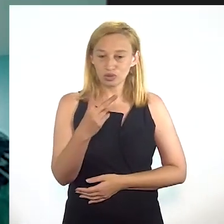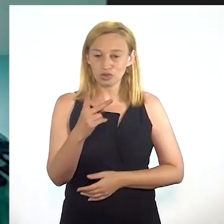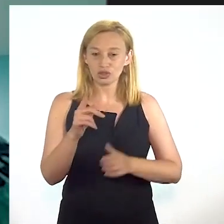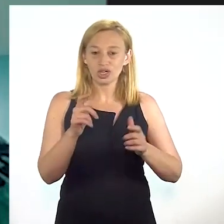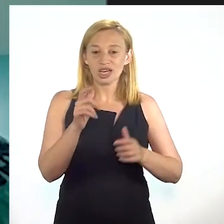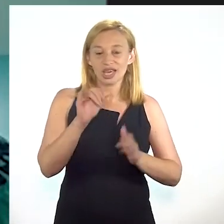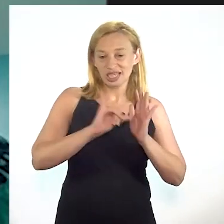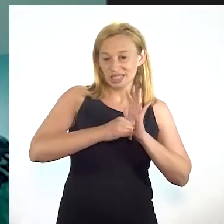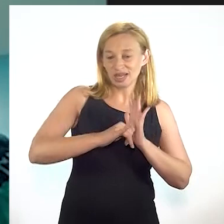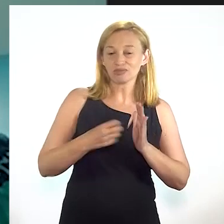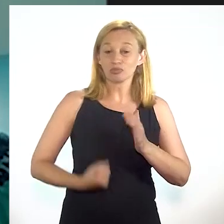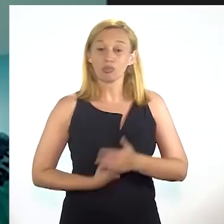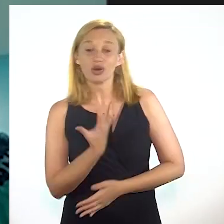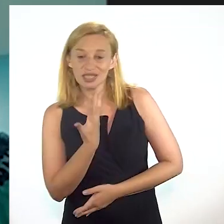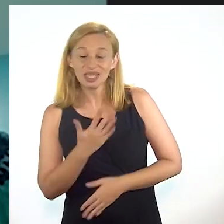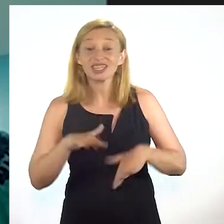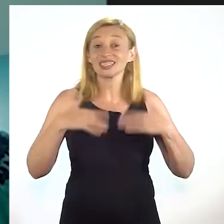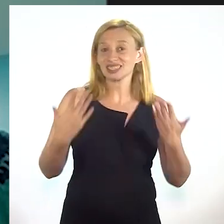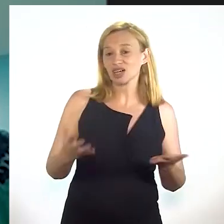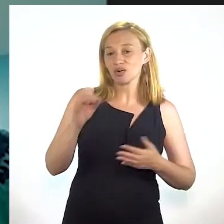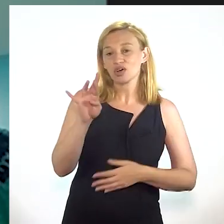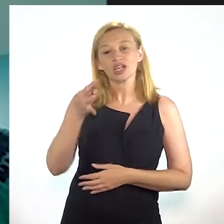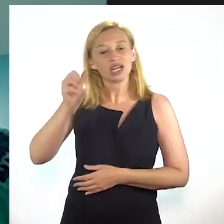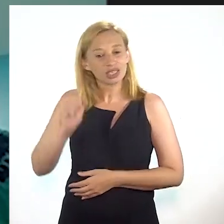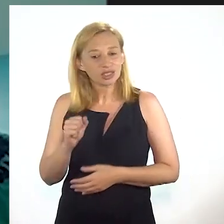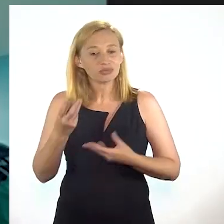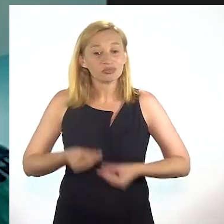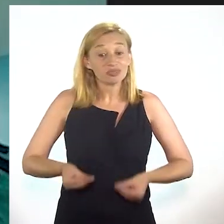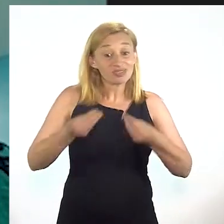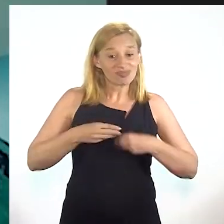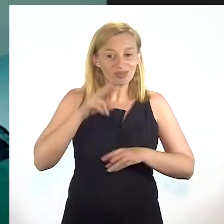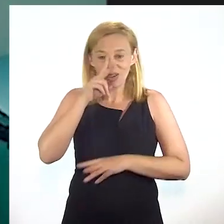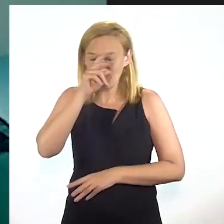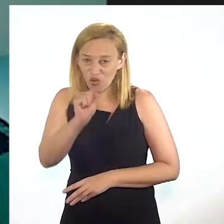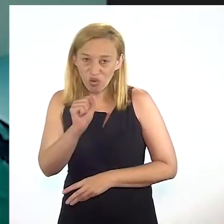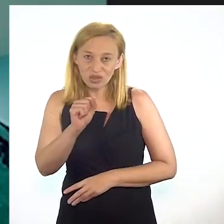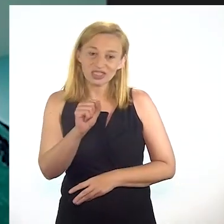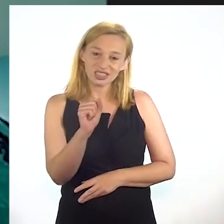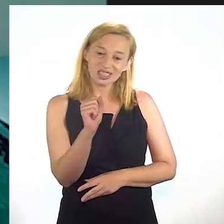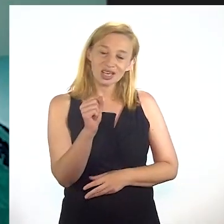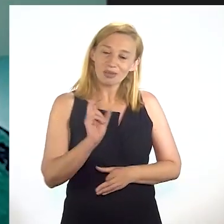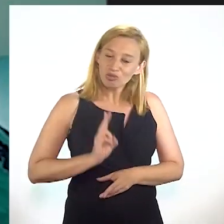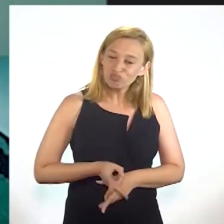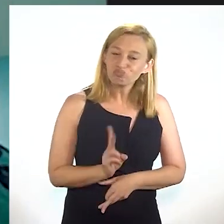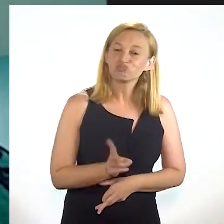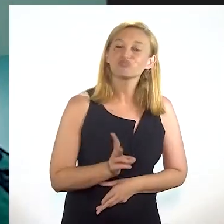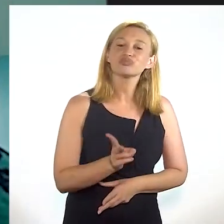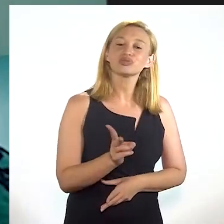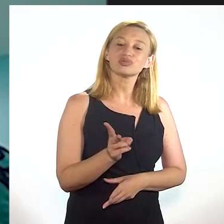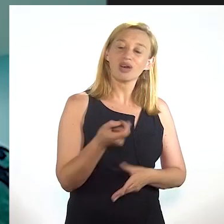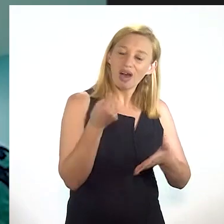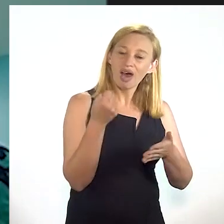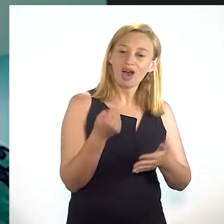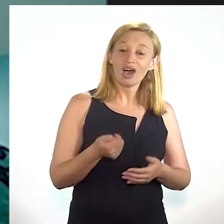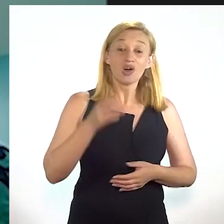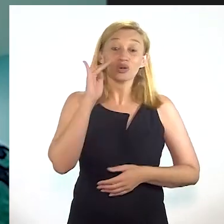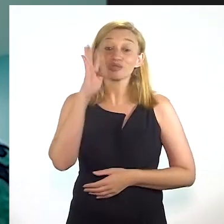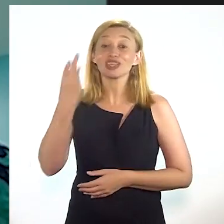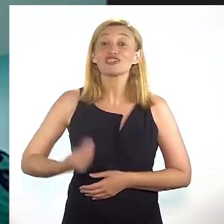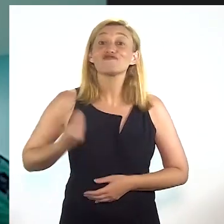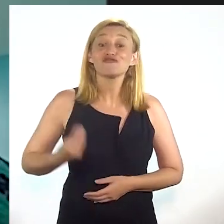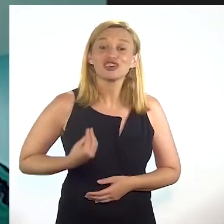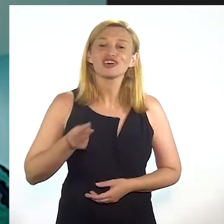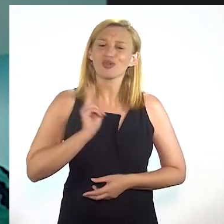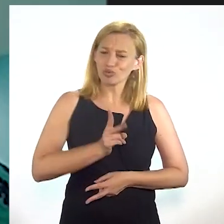de poesia. Então, a Origamises, ela me deu essa força de raiz para continuar com a